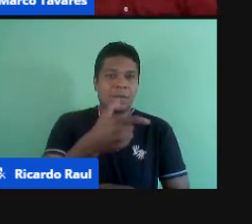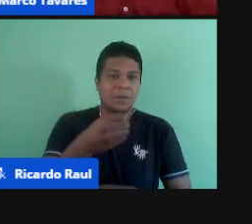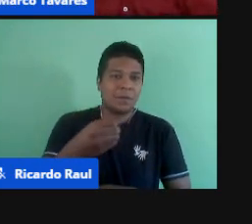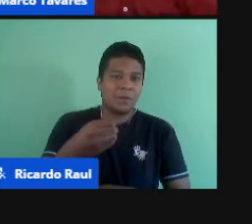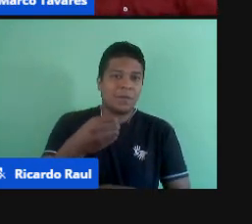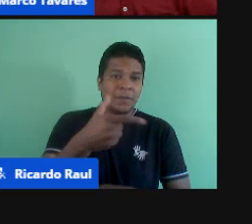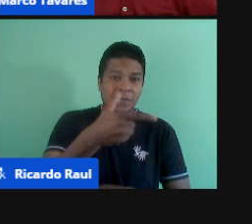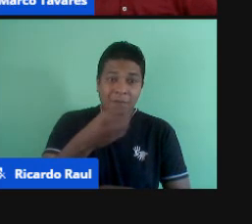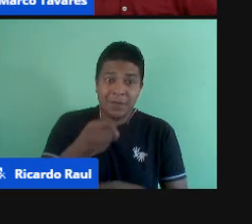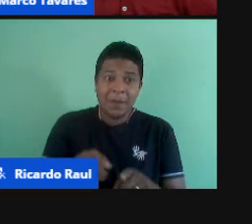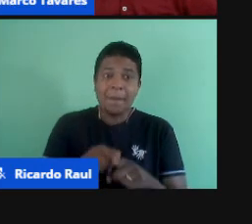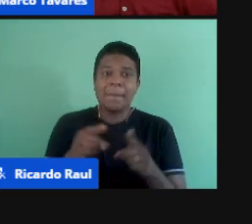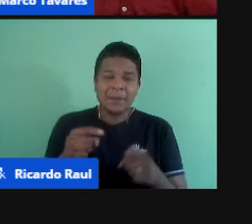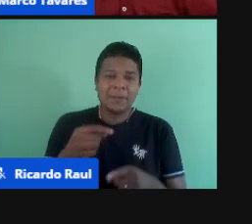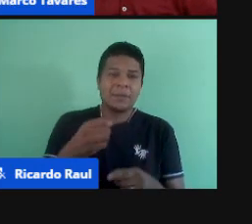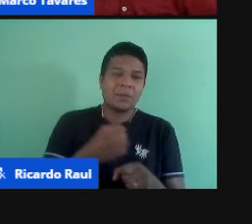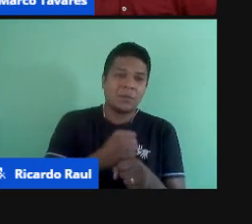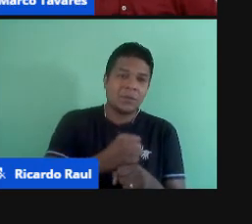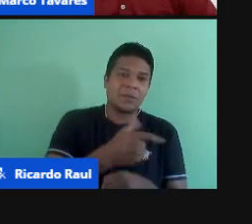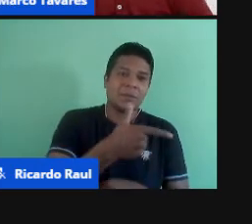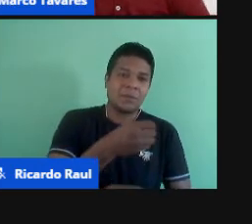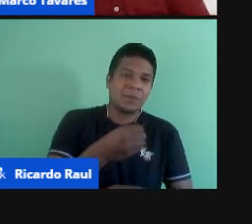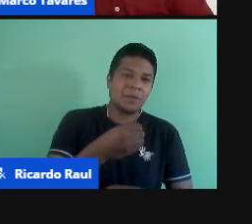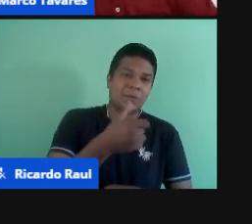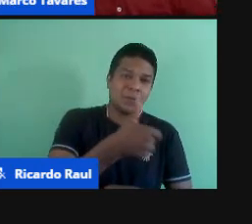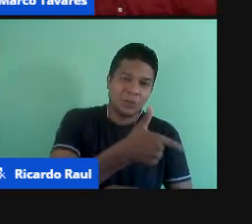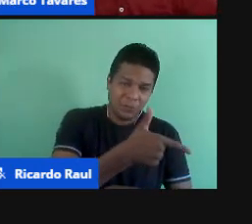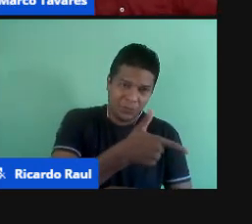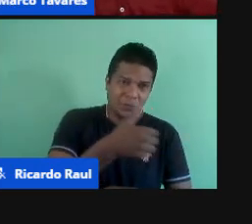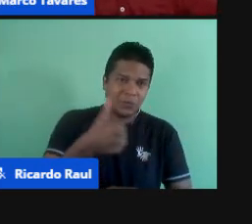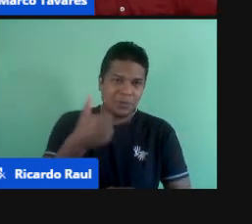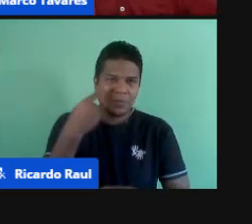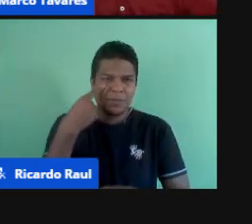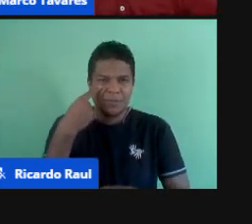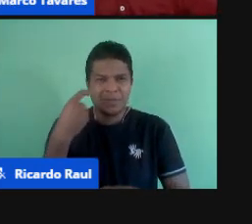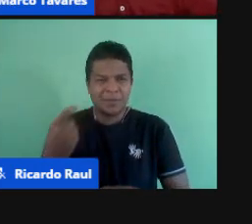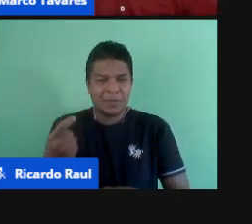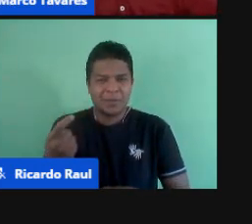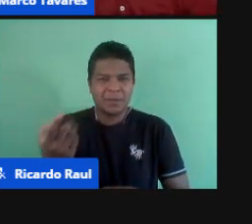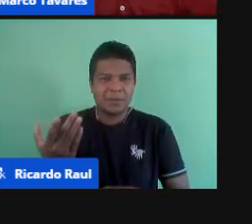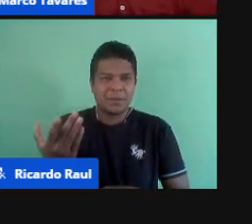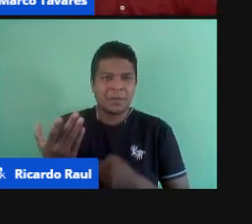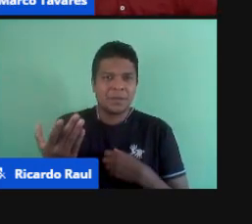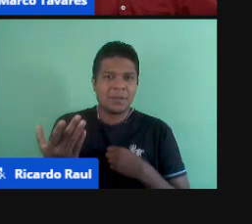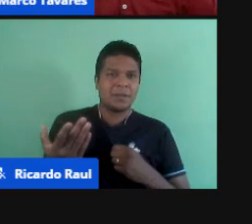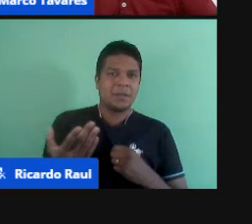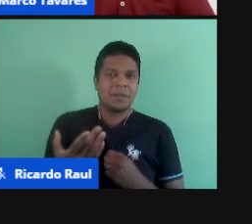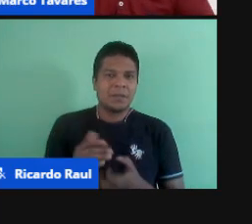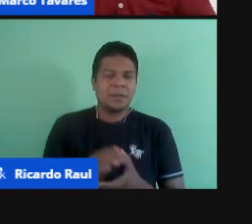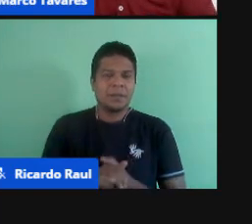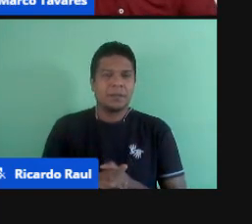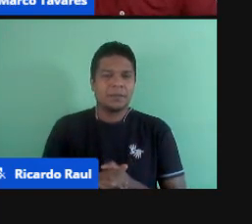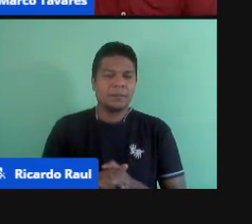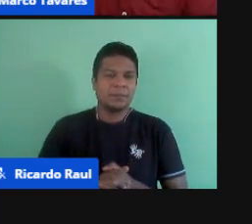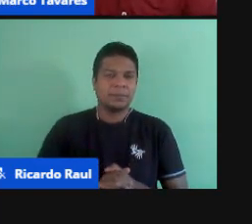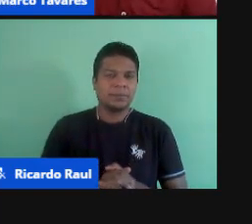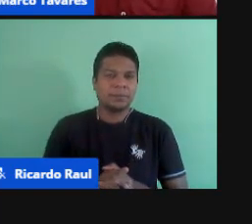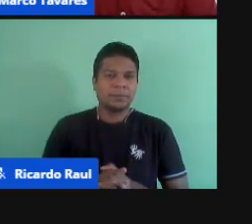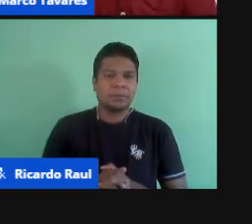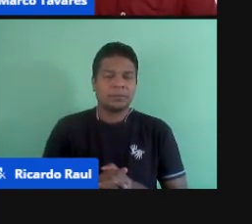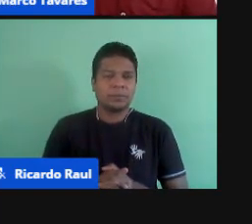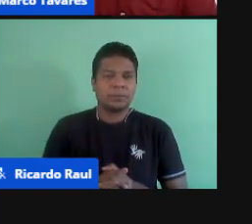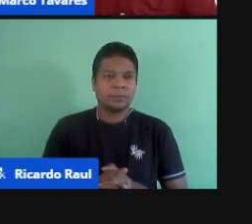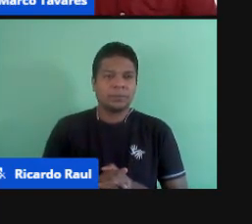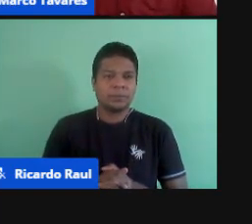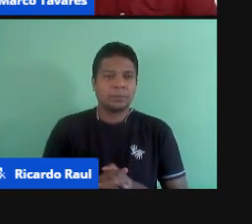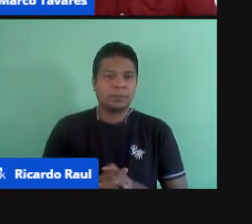né? Foi muito interessante essa questão aí. Nós vamos ter